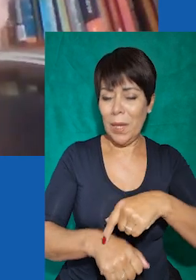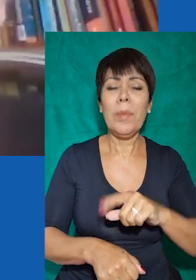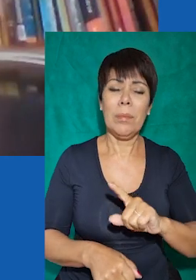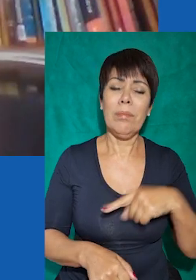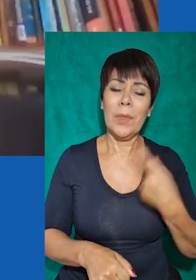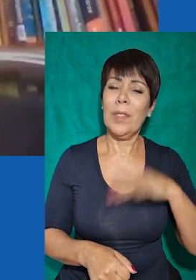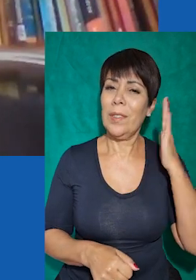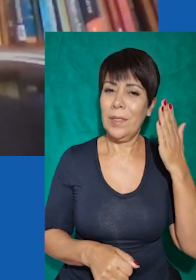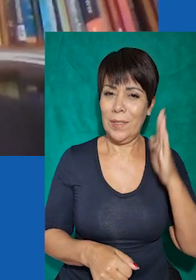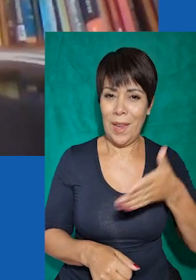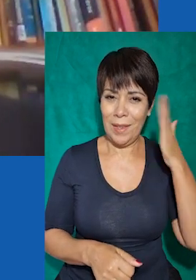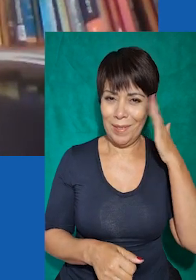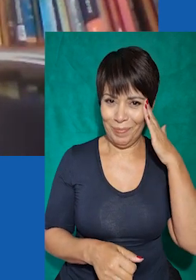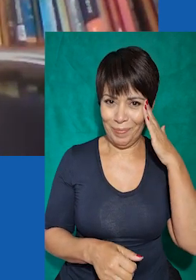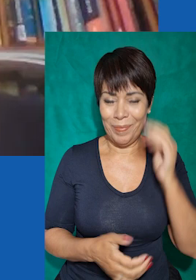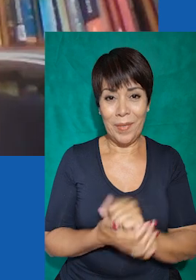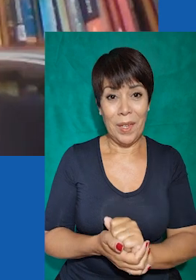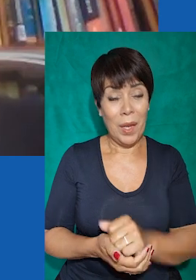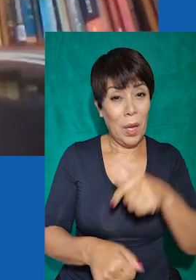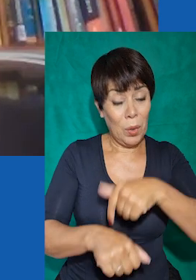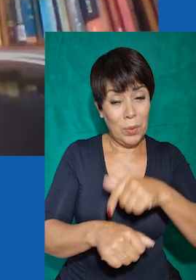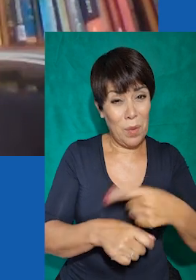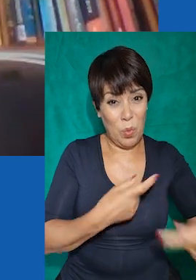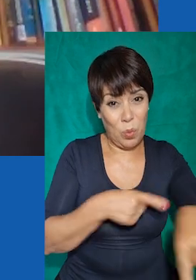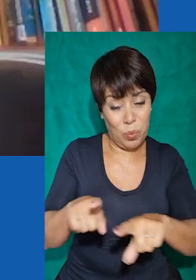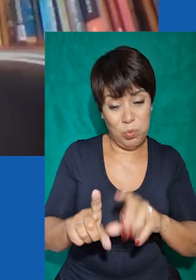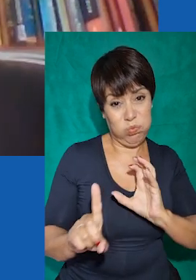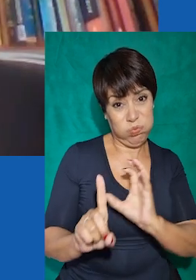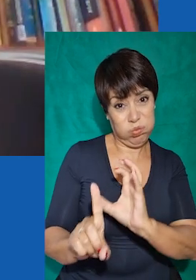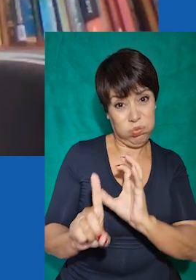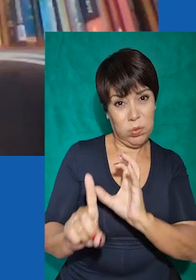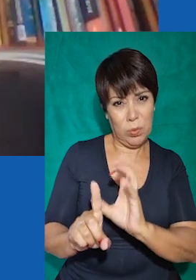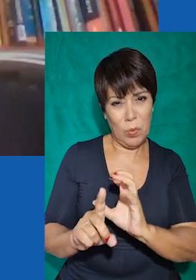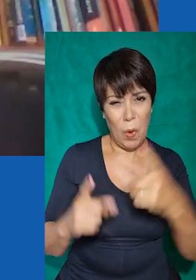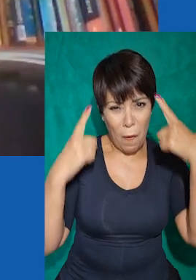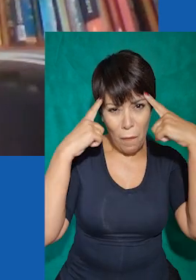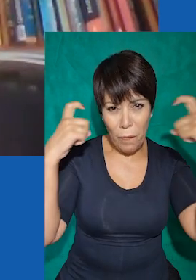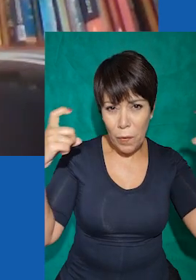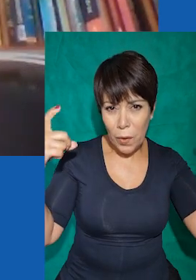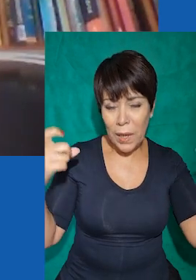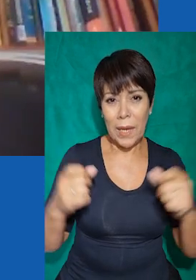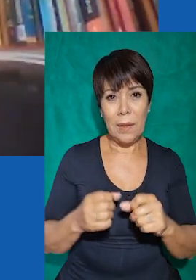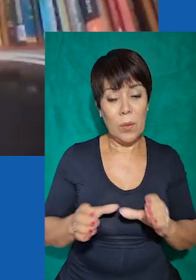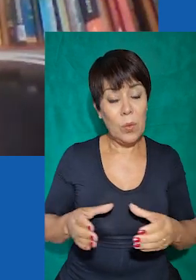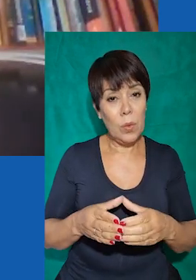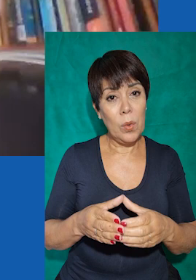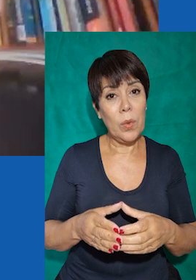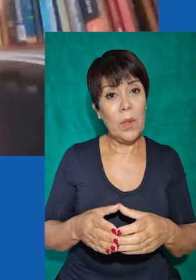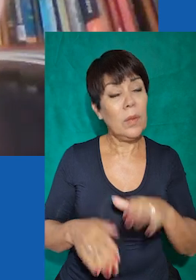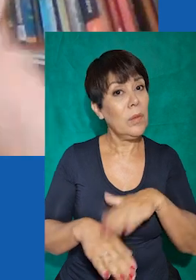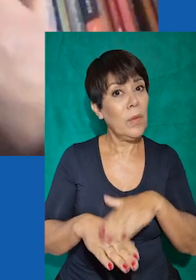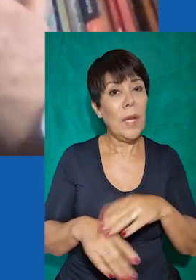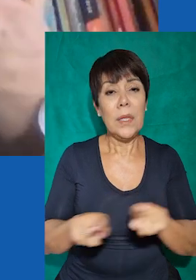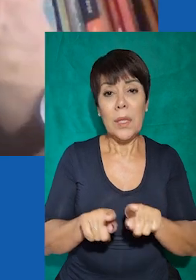sabemos, é um ataque explícito, extremamente violento, do executivo e daqueles